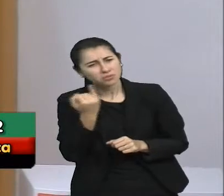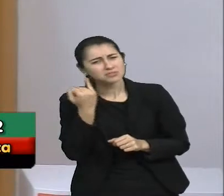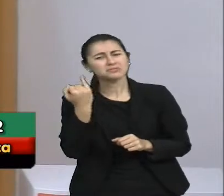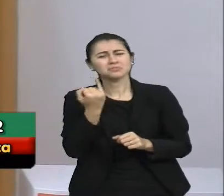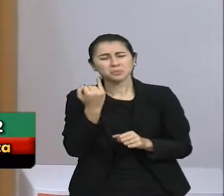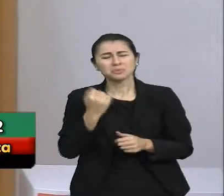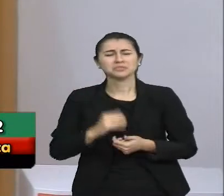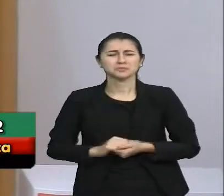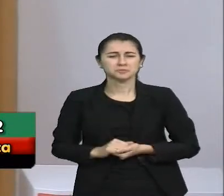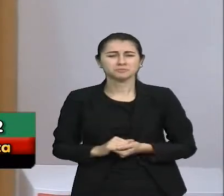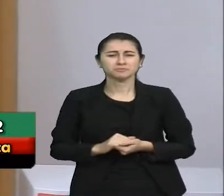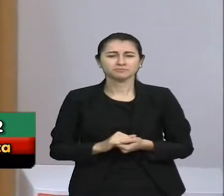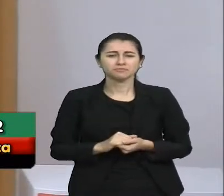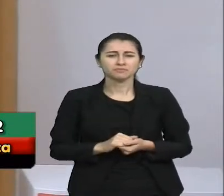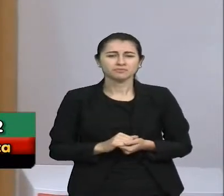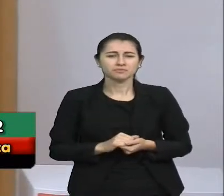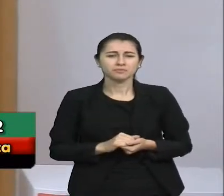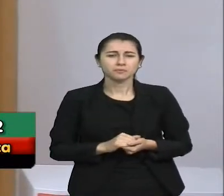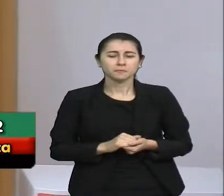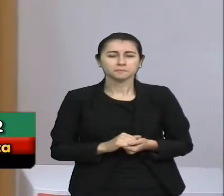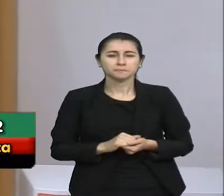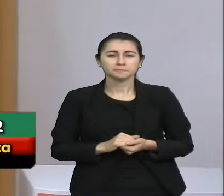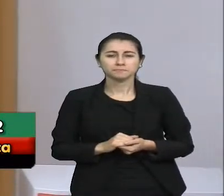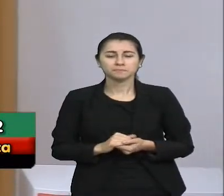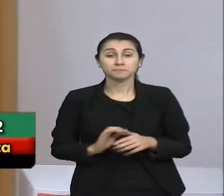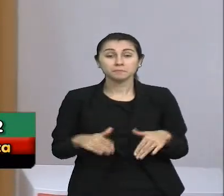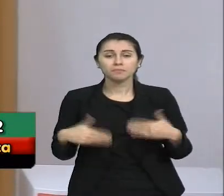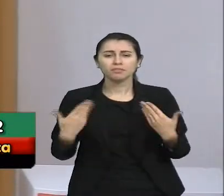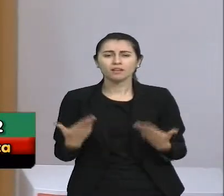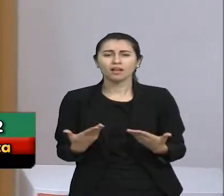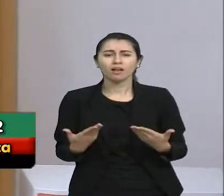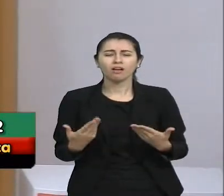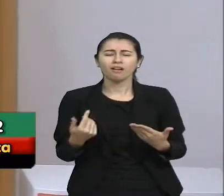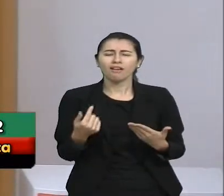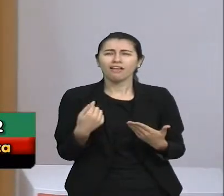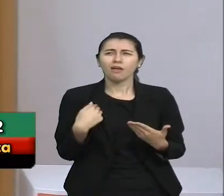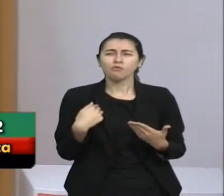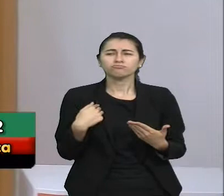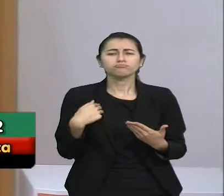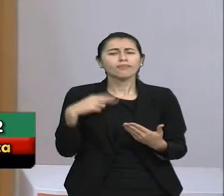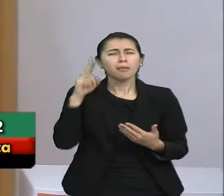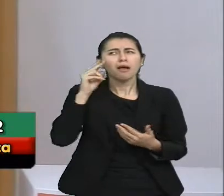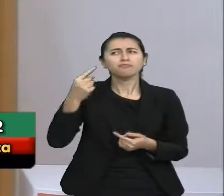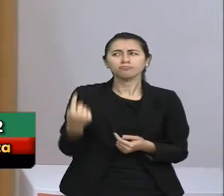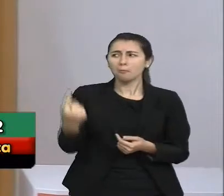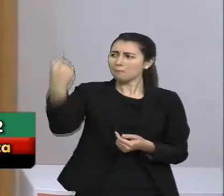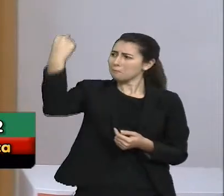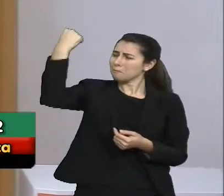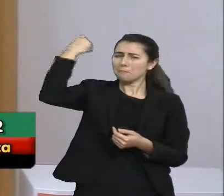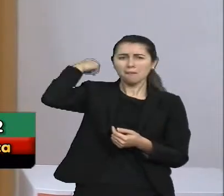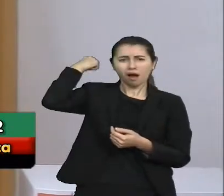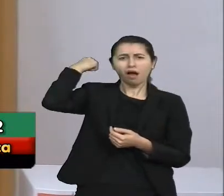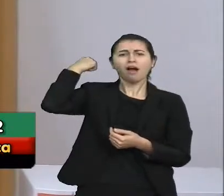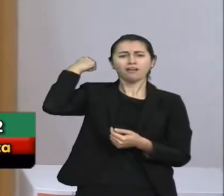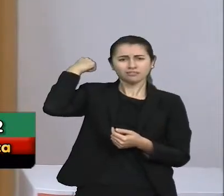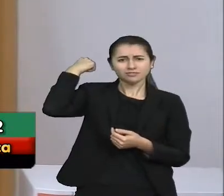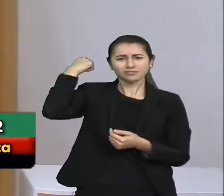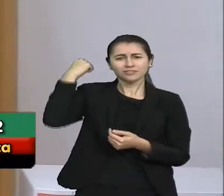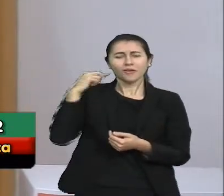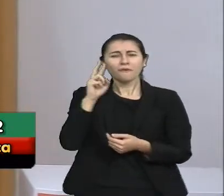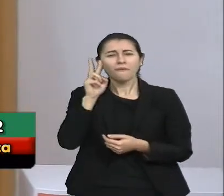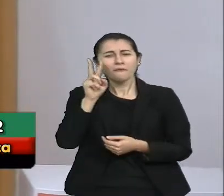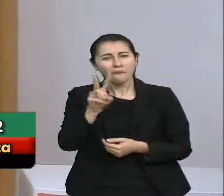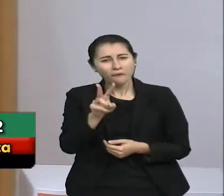Quanta riqueza. E quando eu faço um pequeno salto histórico aqui, eu olho para o olho de cada um de vocês que